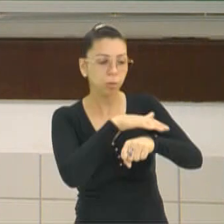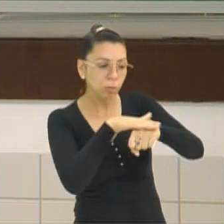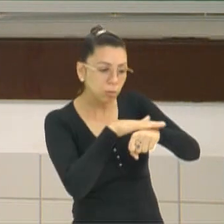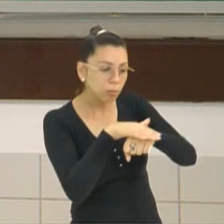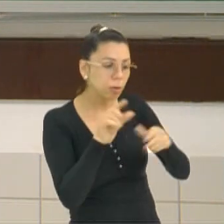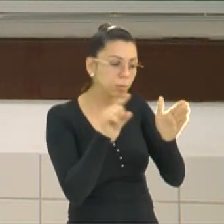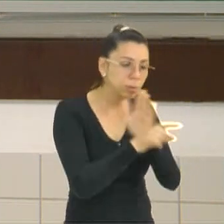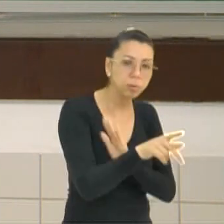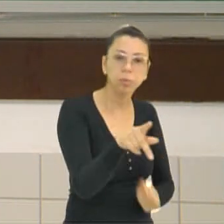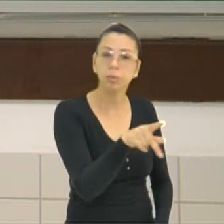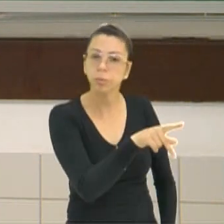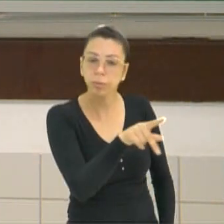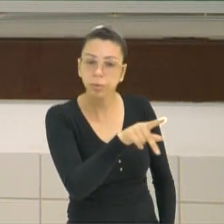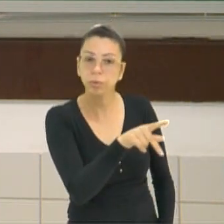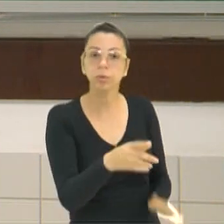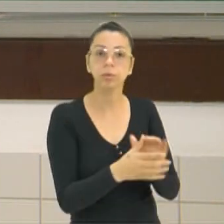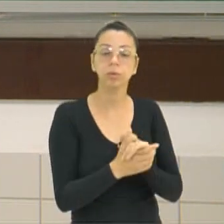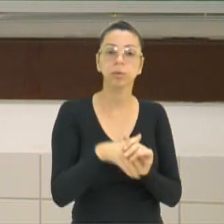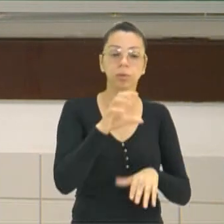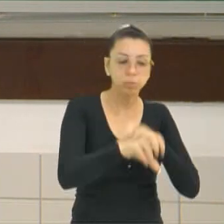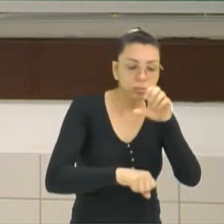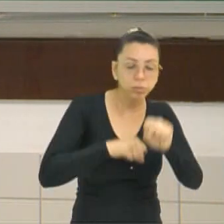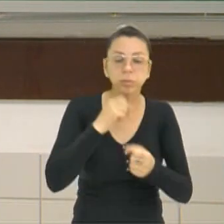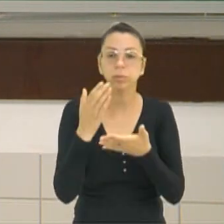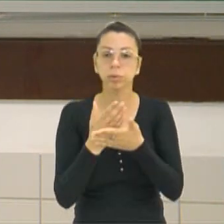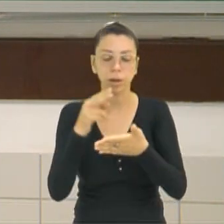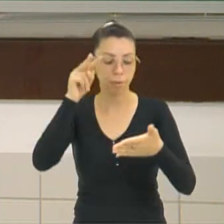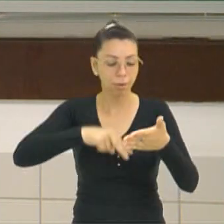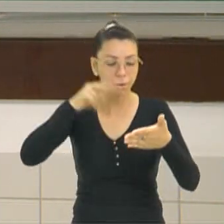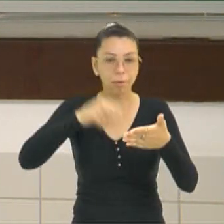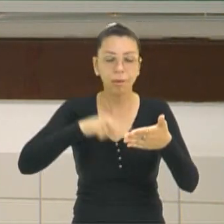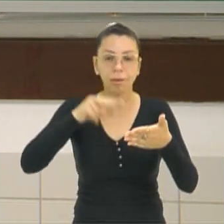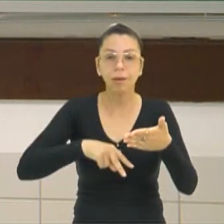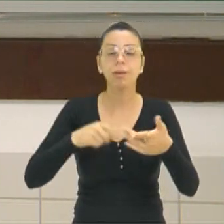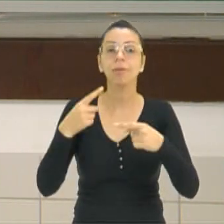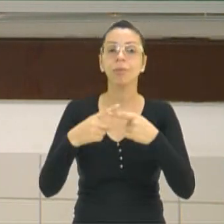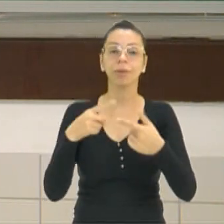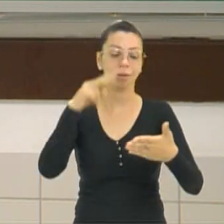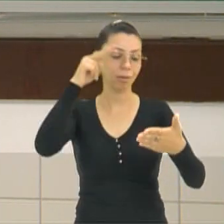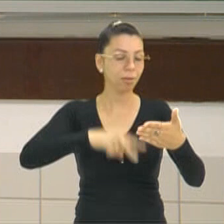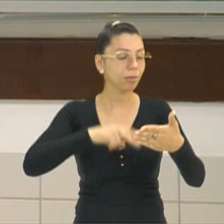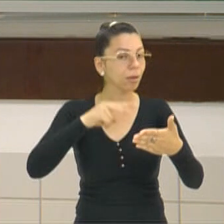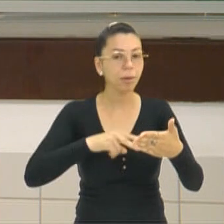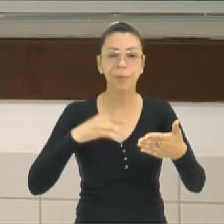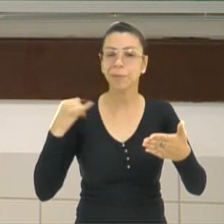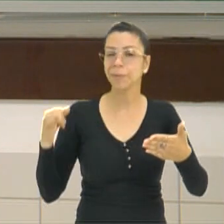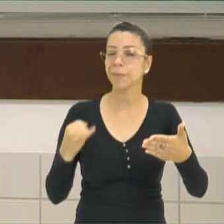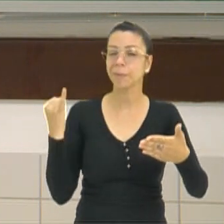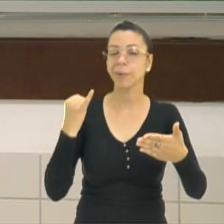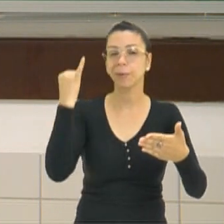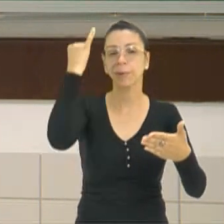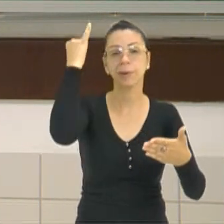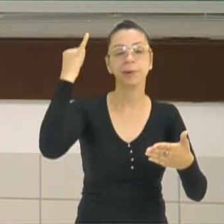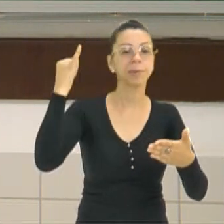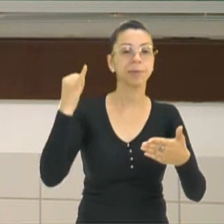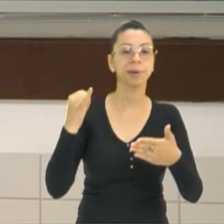seus professores, busquem esses livros, leiam bastante, que leitura vai ser o crucial